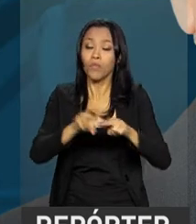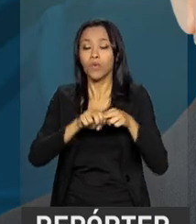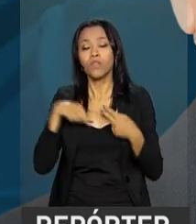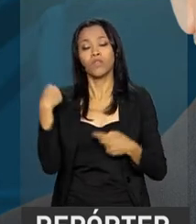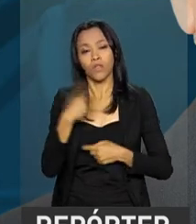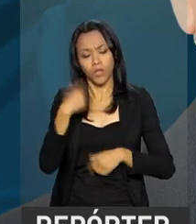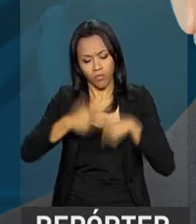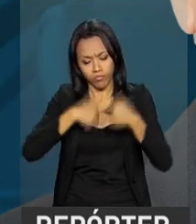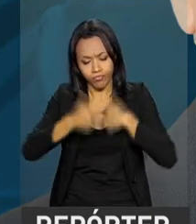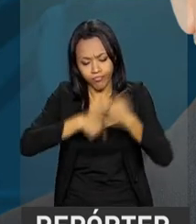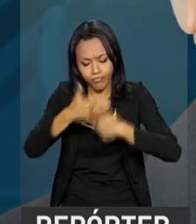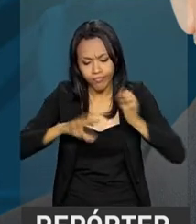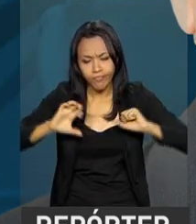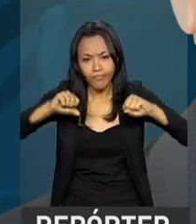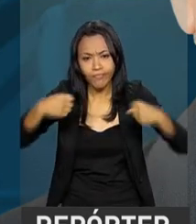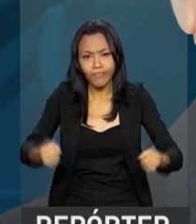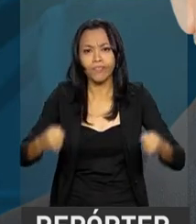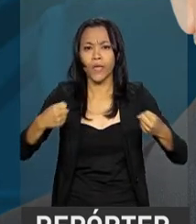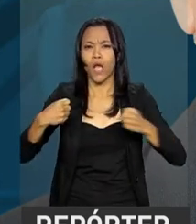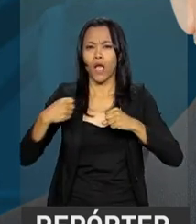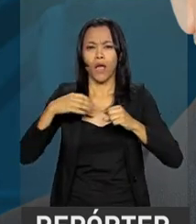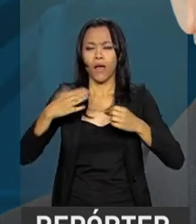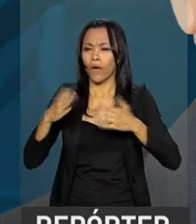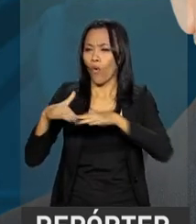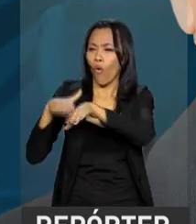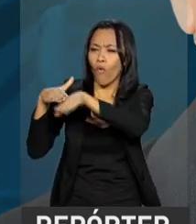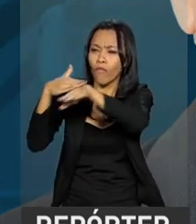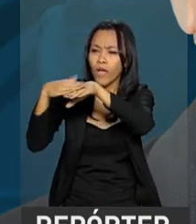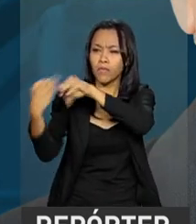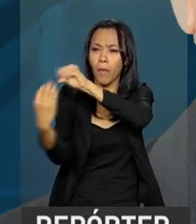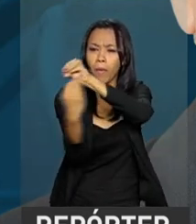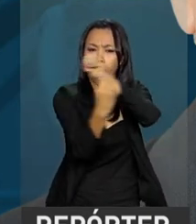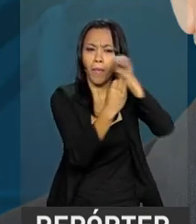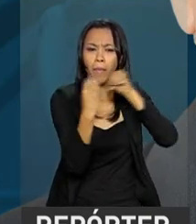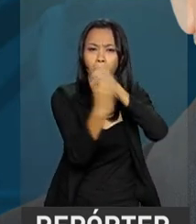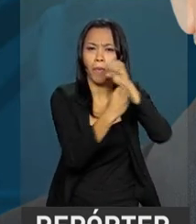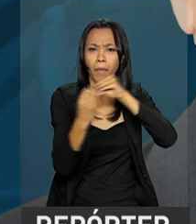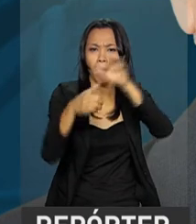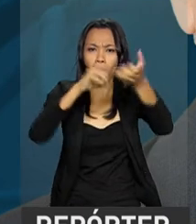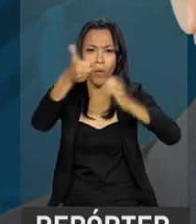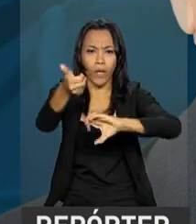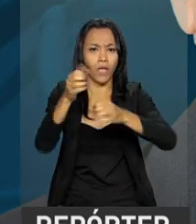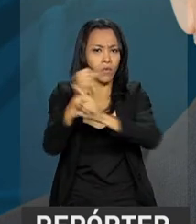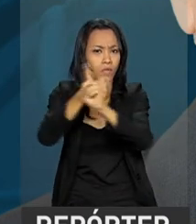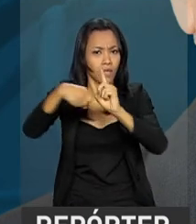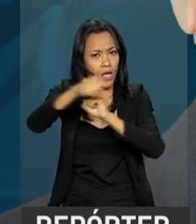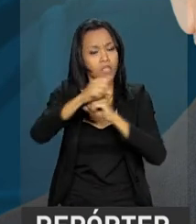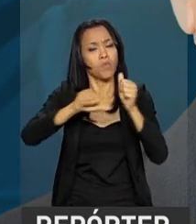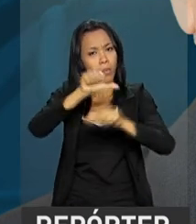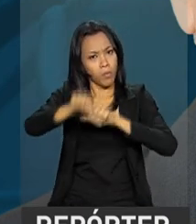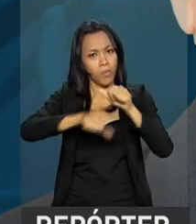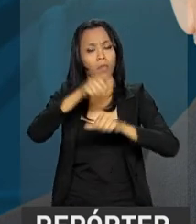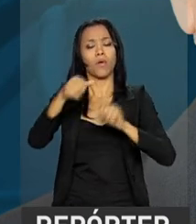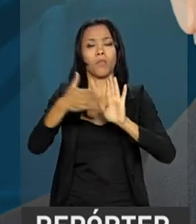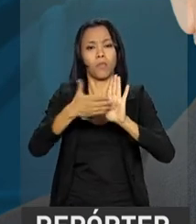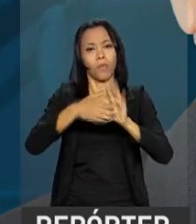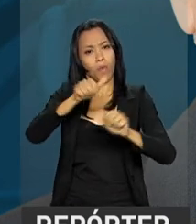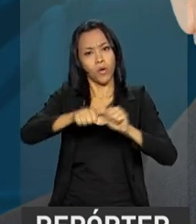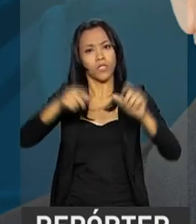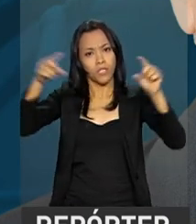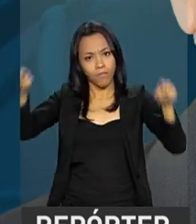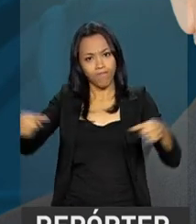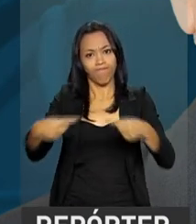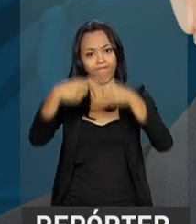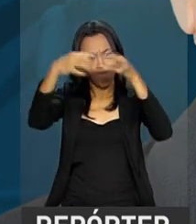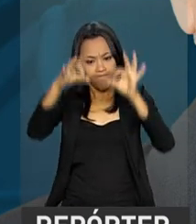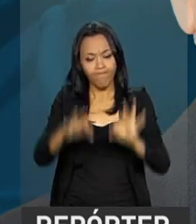buscando o empenho de todos, Congresso Nacional, sociedade, para fazer uma reforma justa que promova o desenvolvimento do